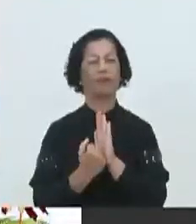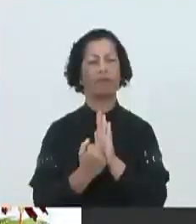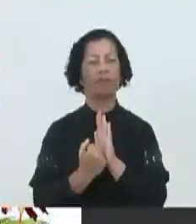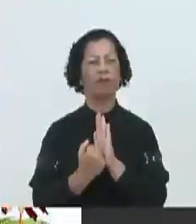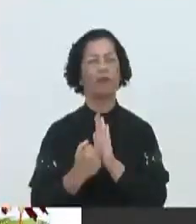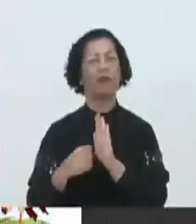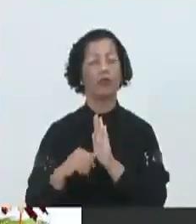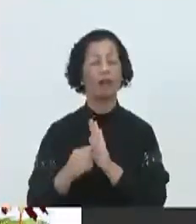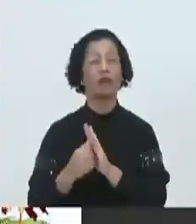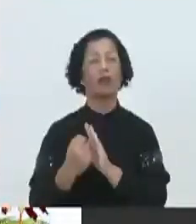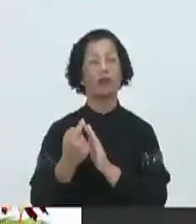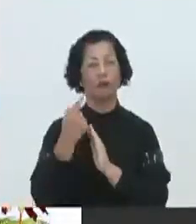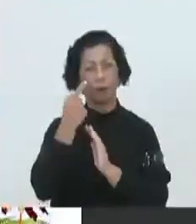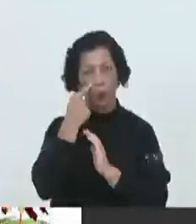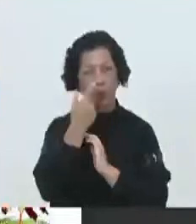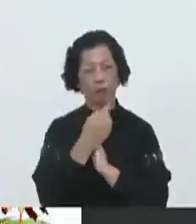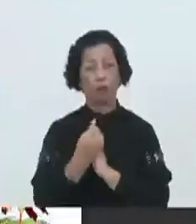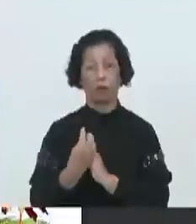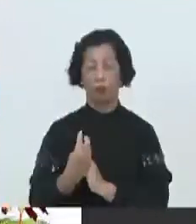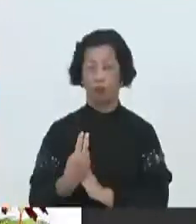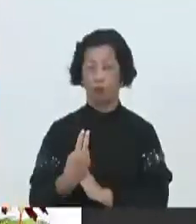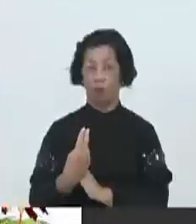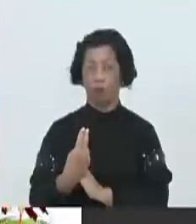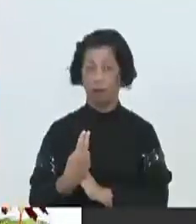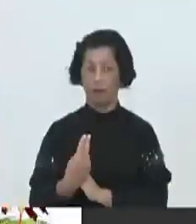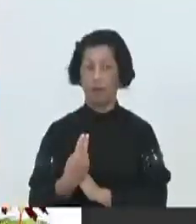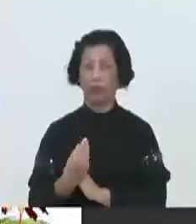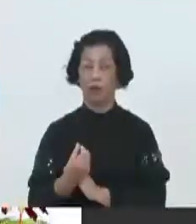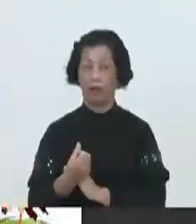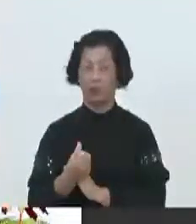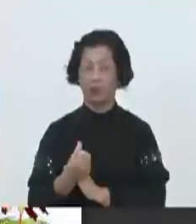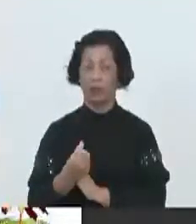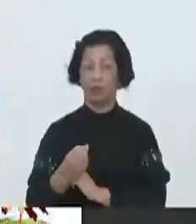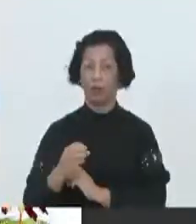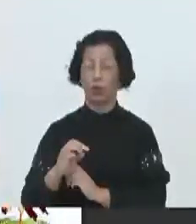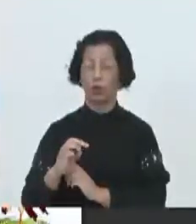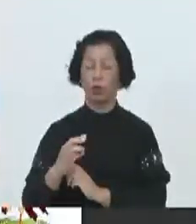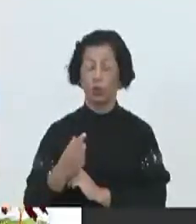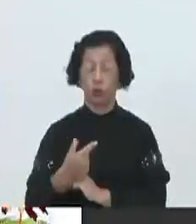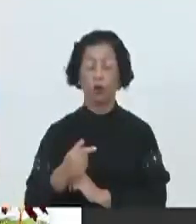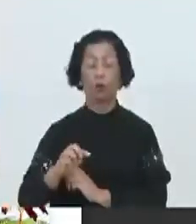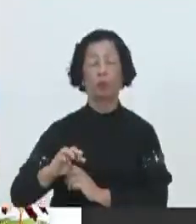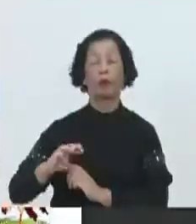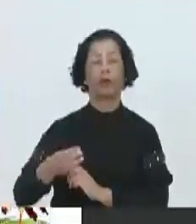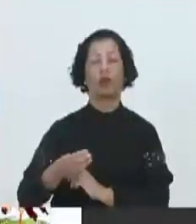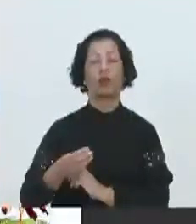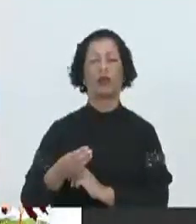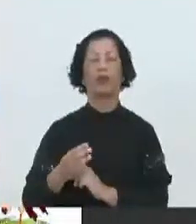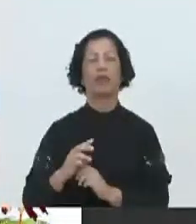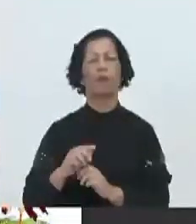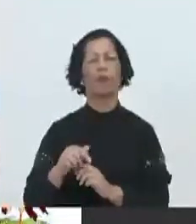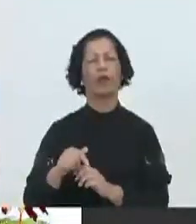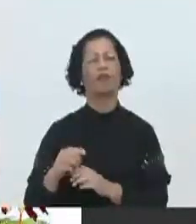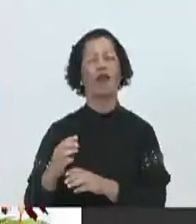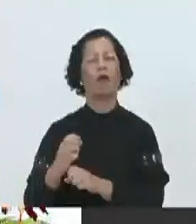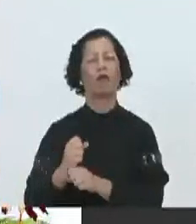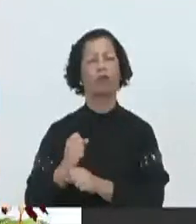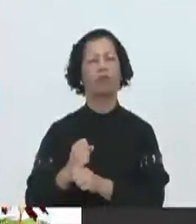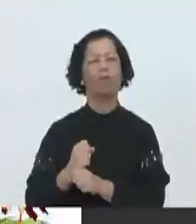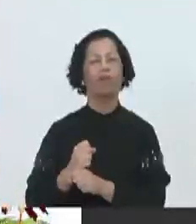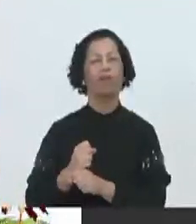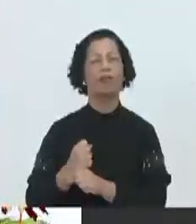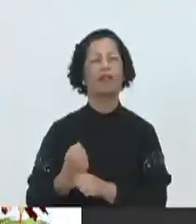262 milhões e chega com a despesa líquida com pessoal de 2 Bilhões que significam